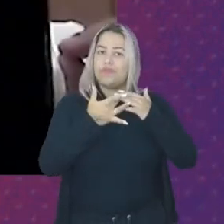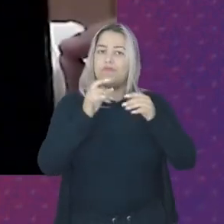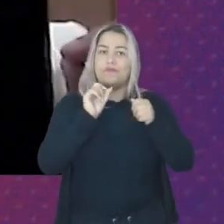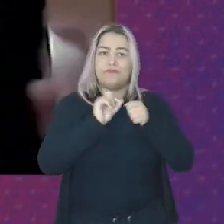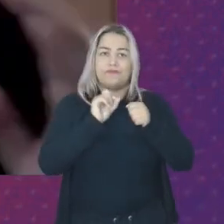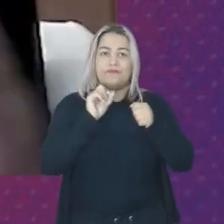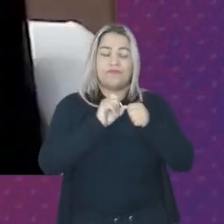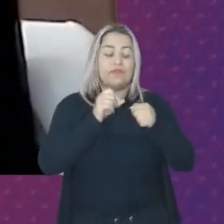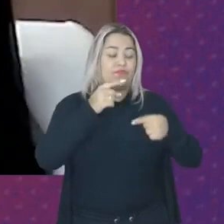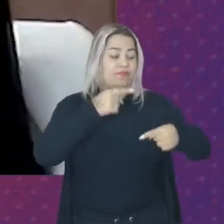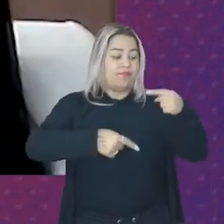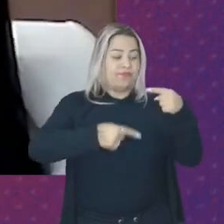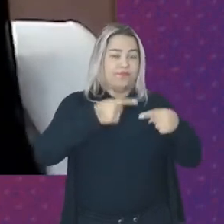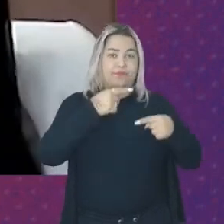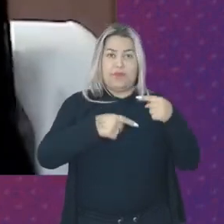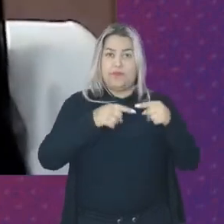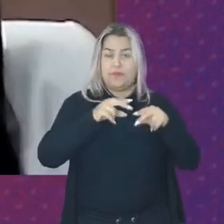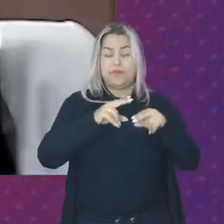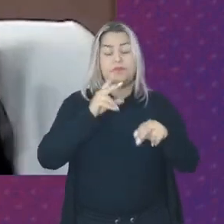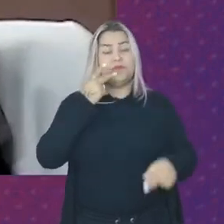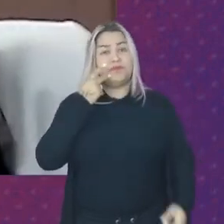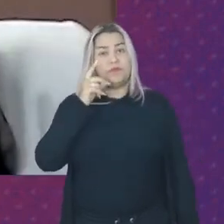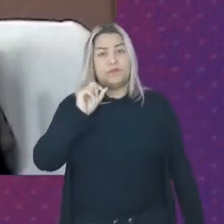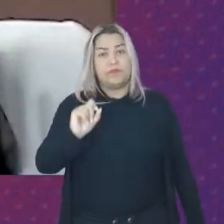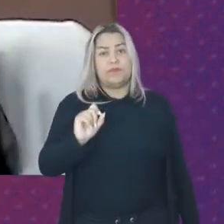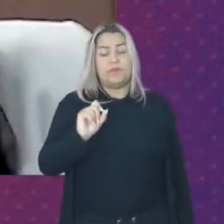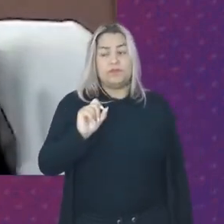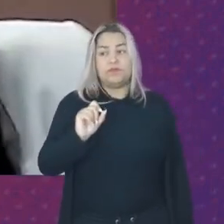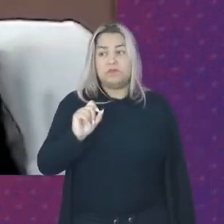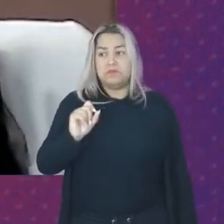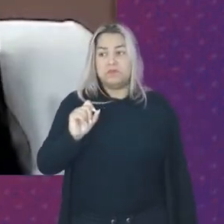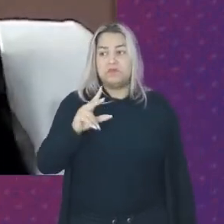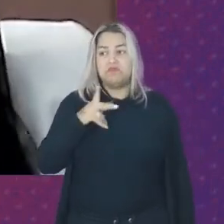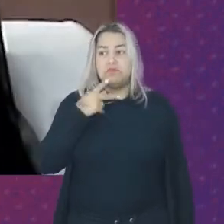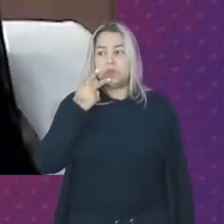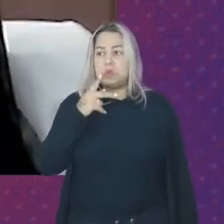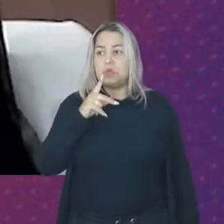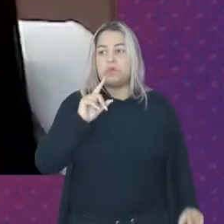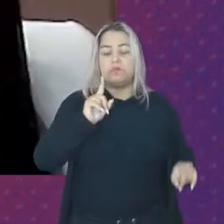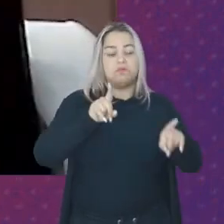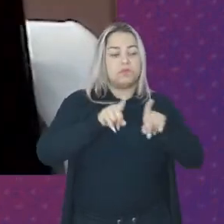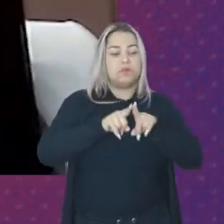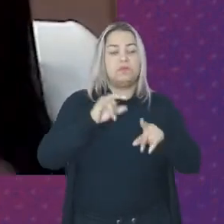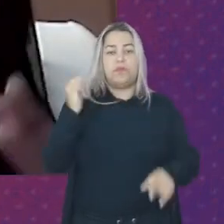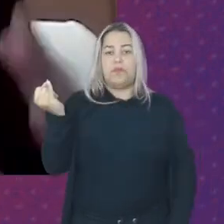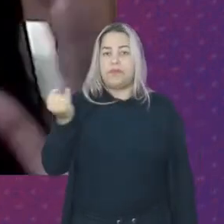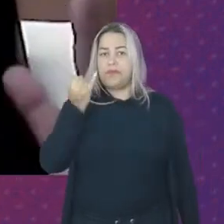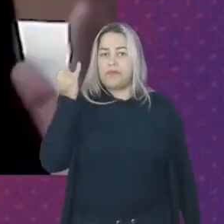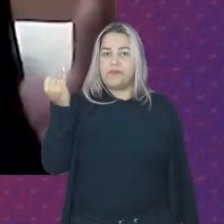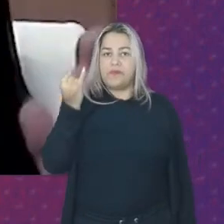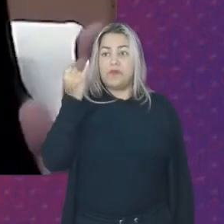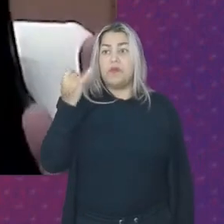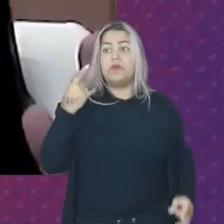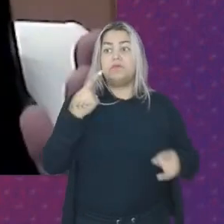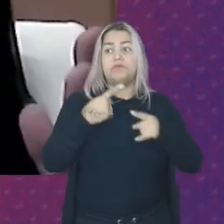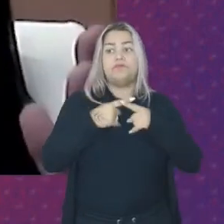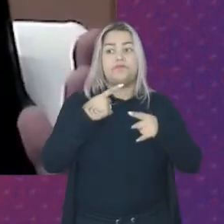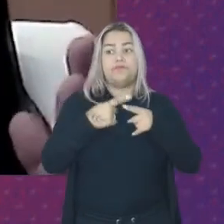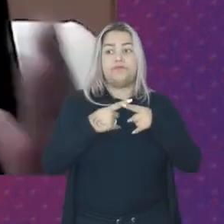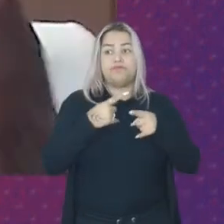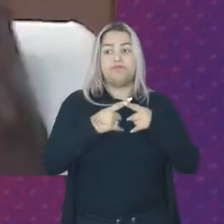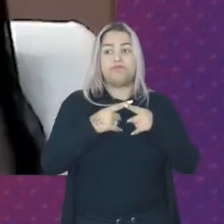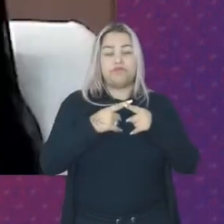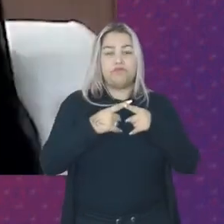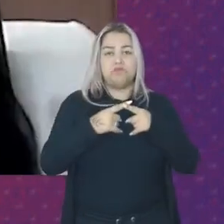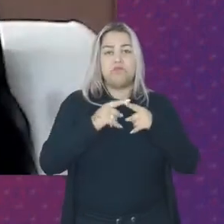fazer política, e para isso o teu posicionamento é o mais importante, porque a partir do